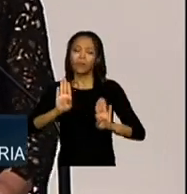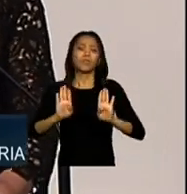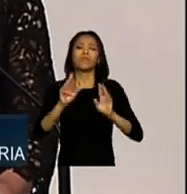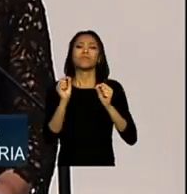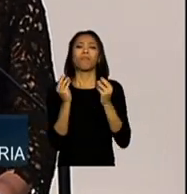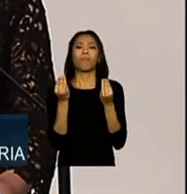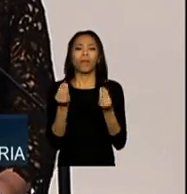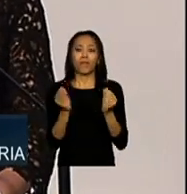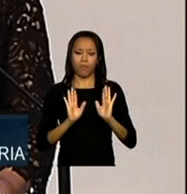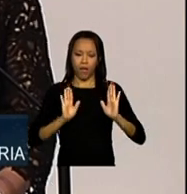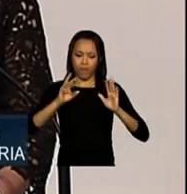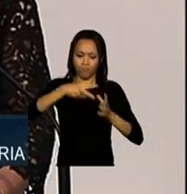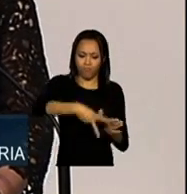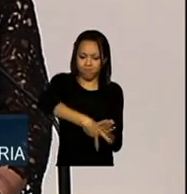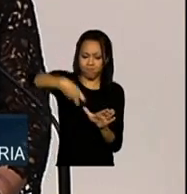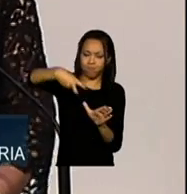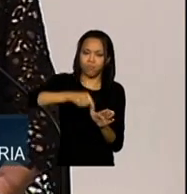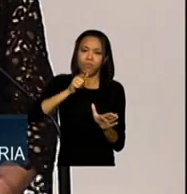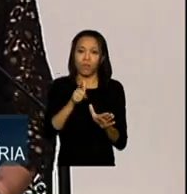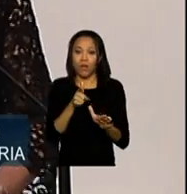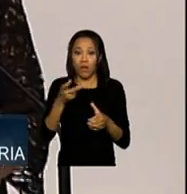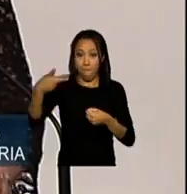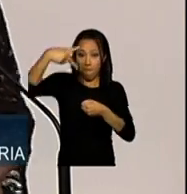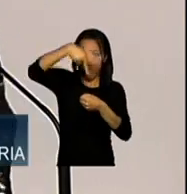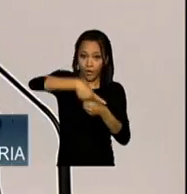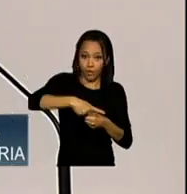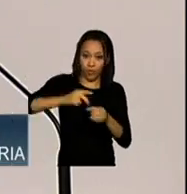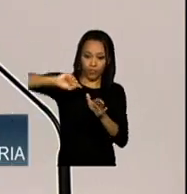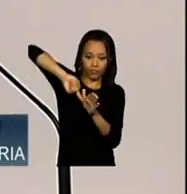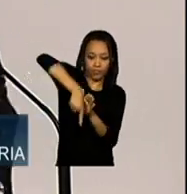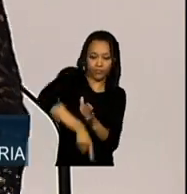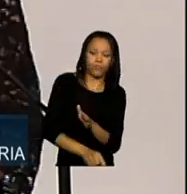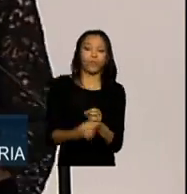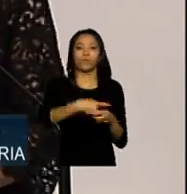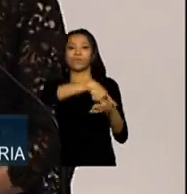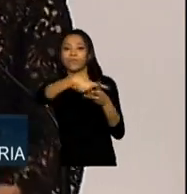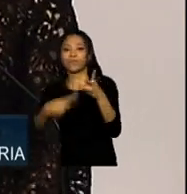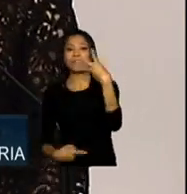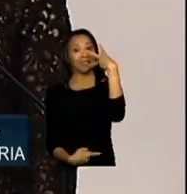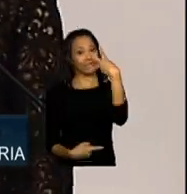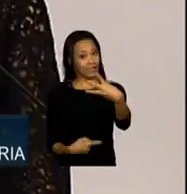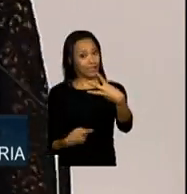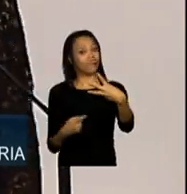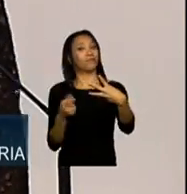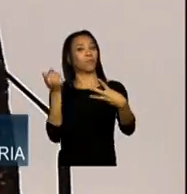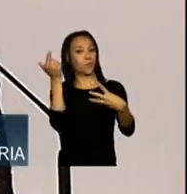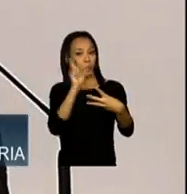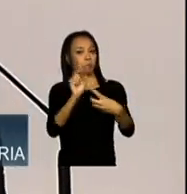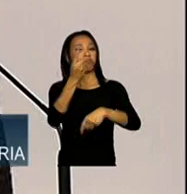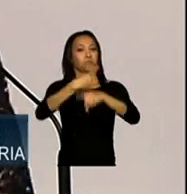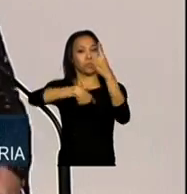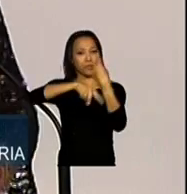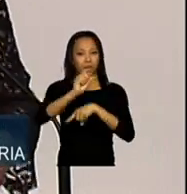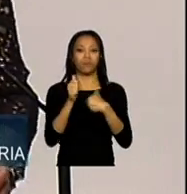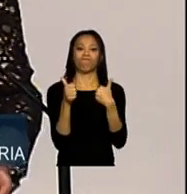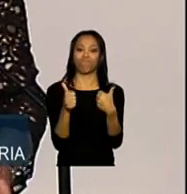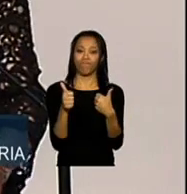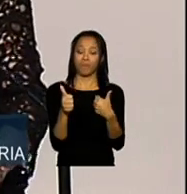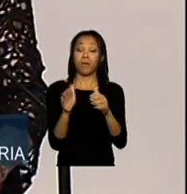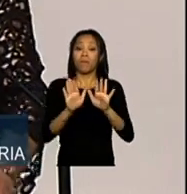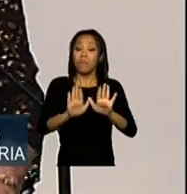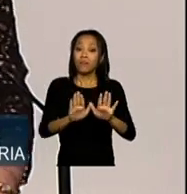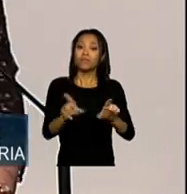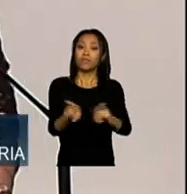exploratórios de petróleo e gás. Foram 3 leilões, todos bem-sucedidos, mas é